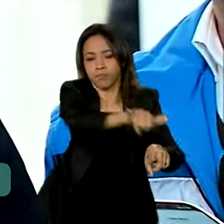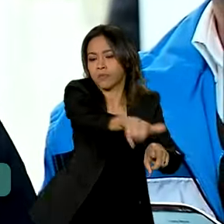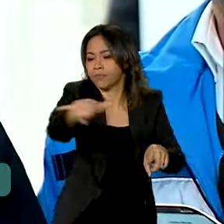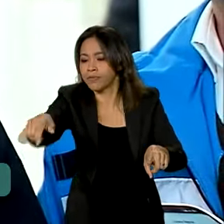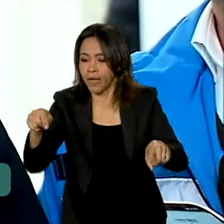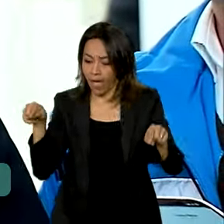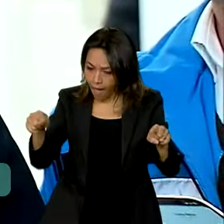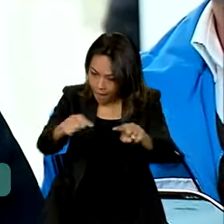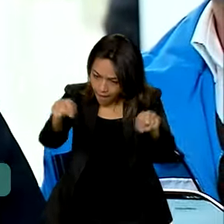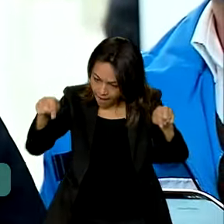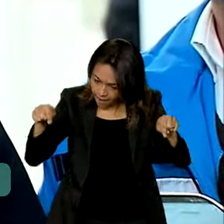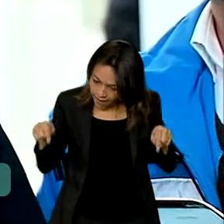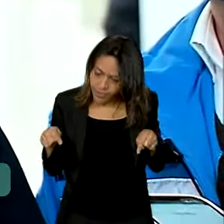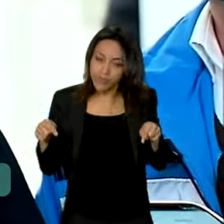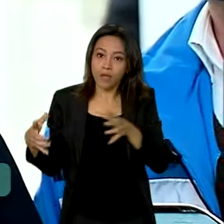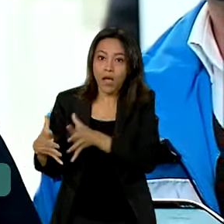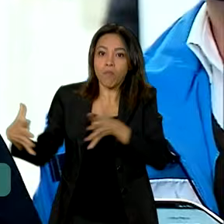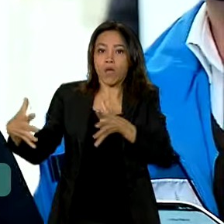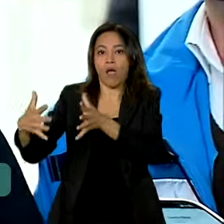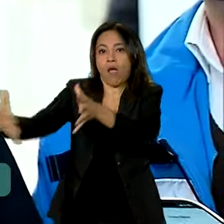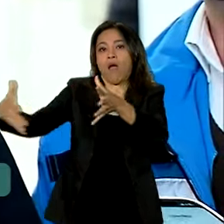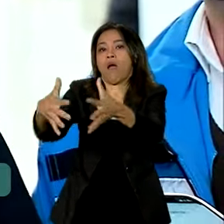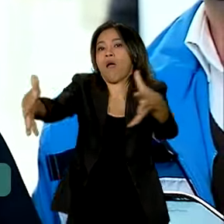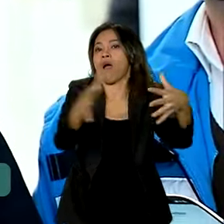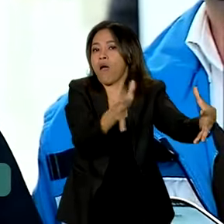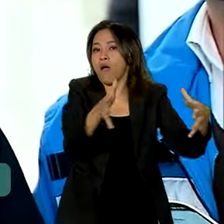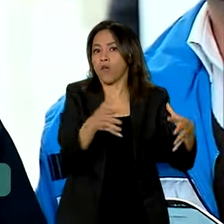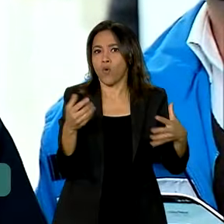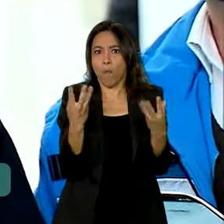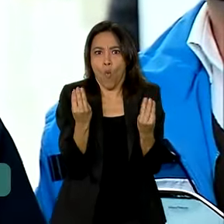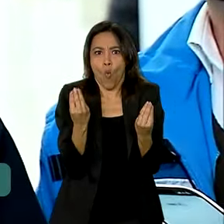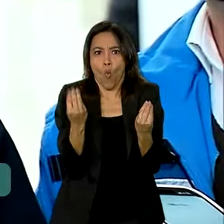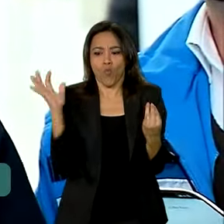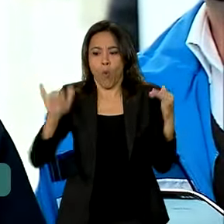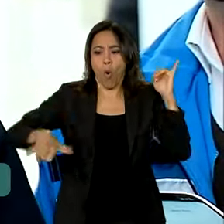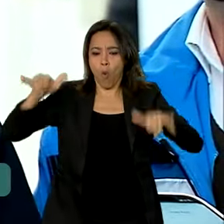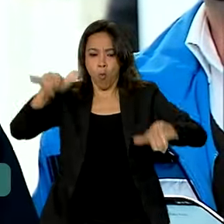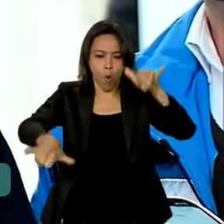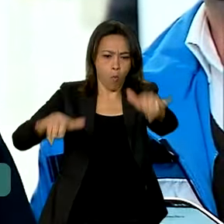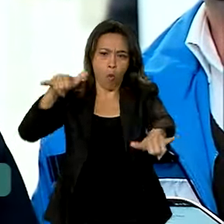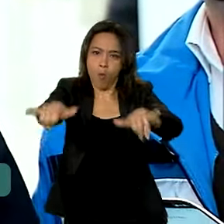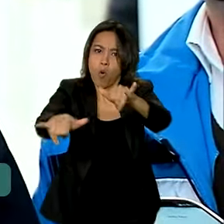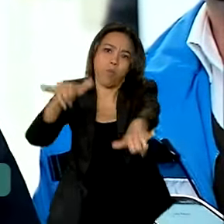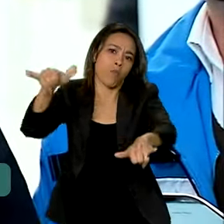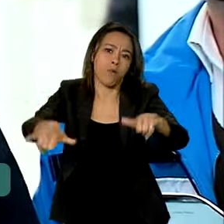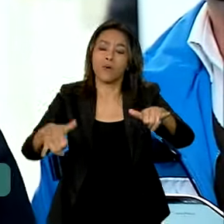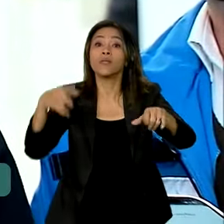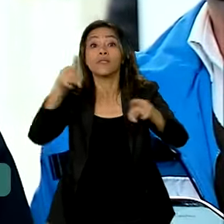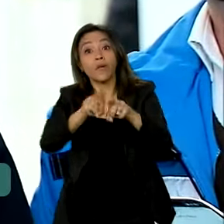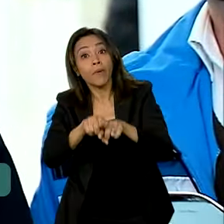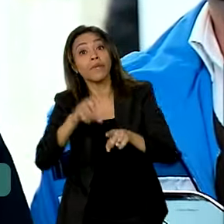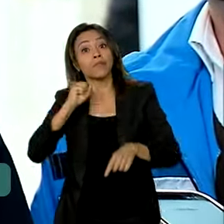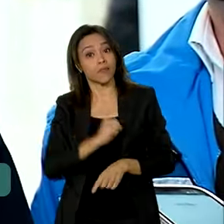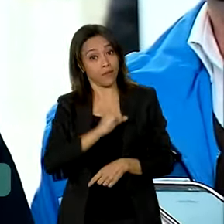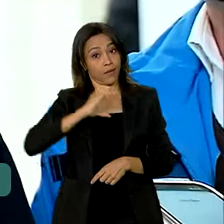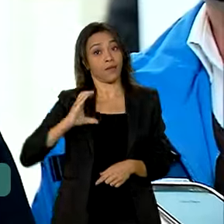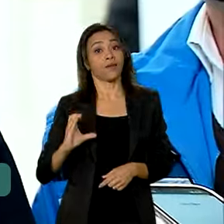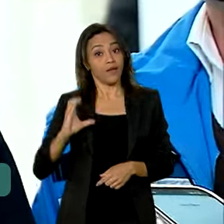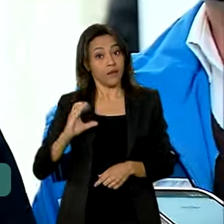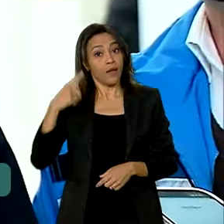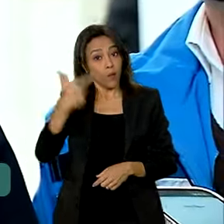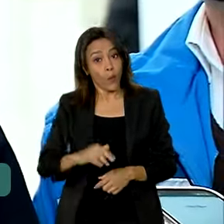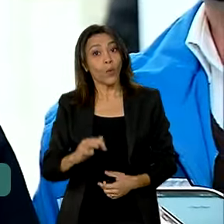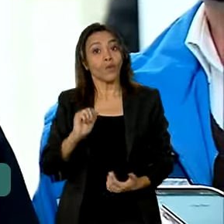esses aeroportos tiveram uma ampliação dos seus voos, né? E também aeroportos de Santa Catarina têm servido